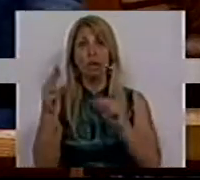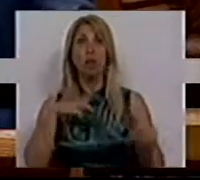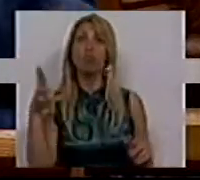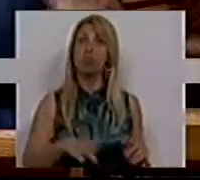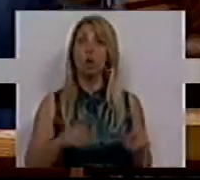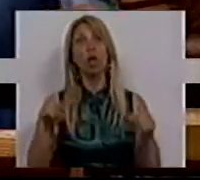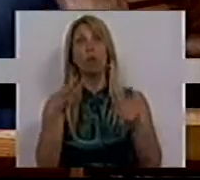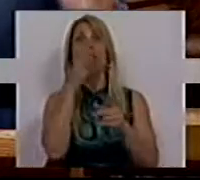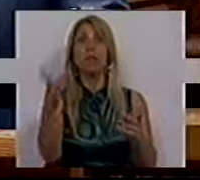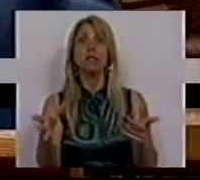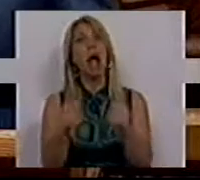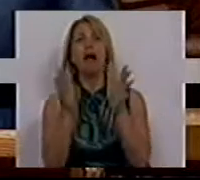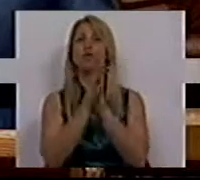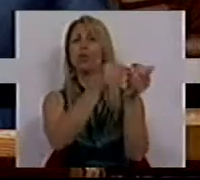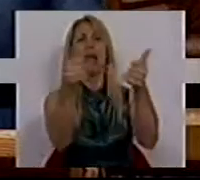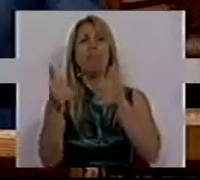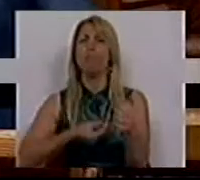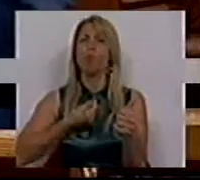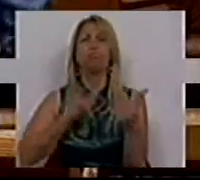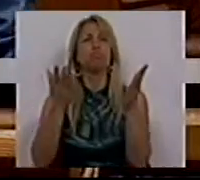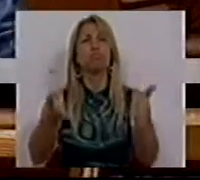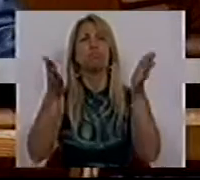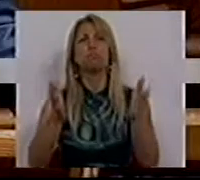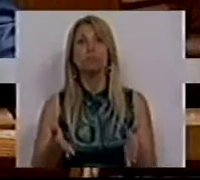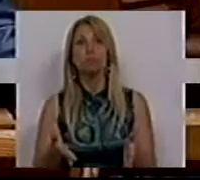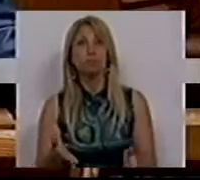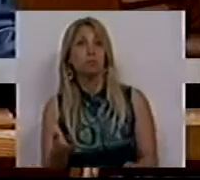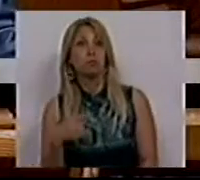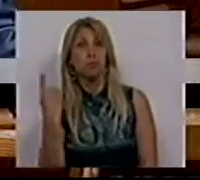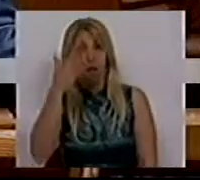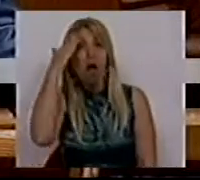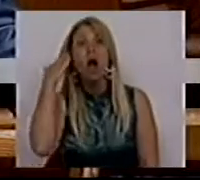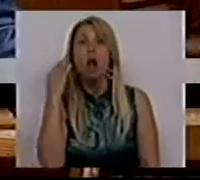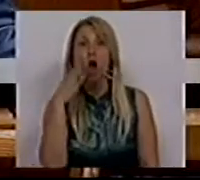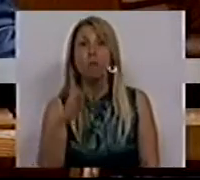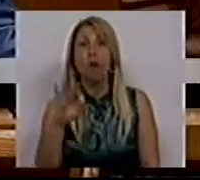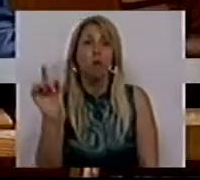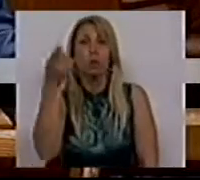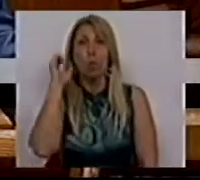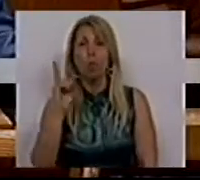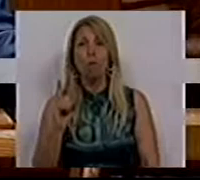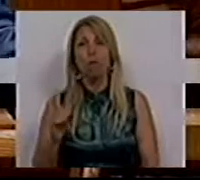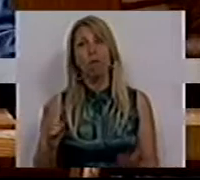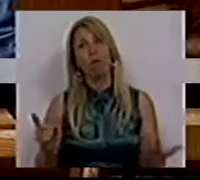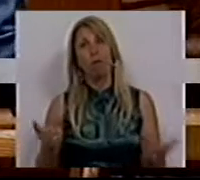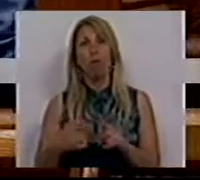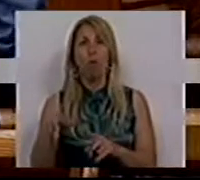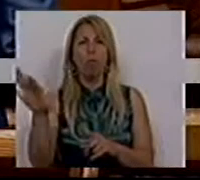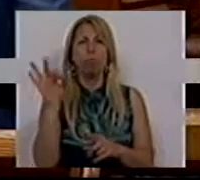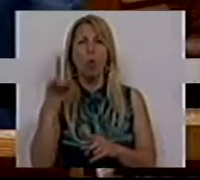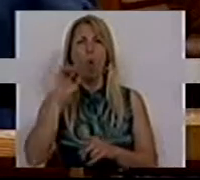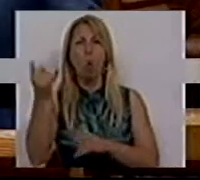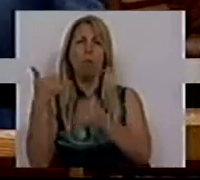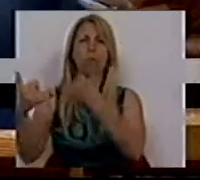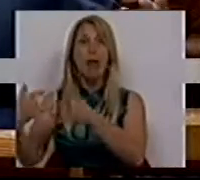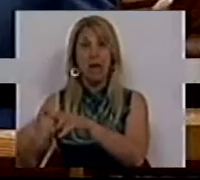nos digam que tudo vai bem. Não se preocupem. E não achamos normal que se substituem e nomeiem interesses